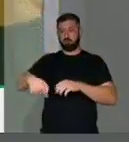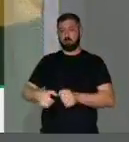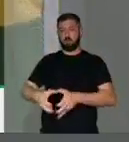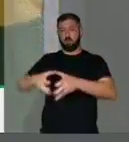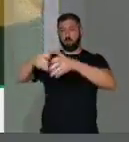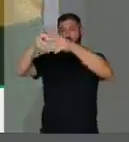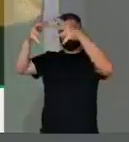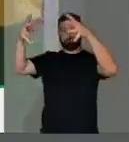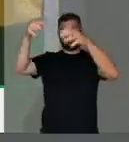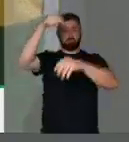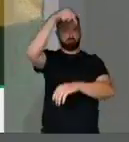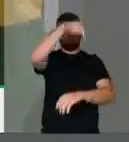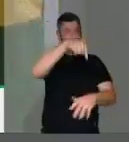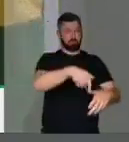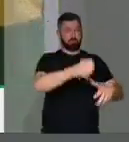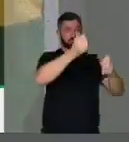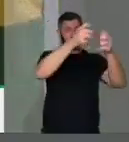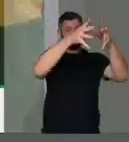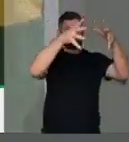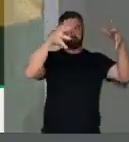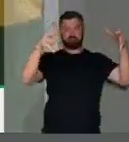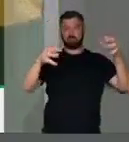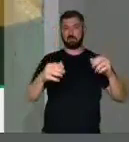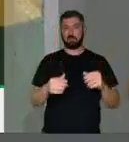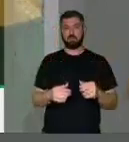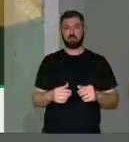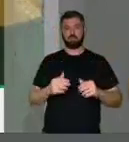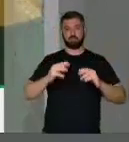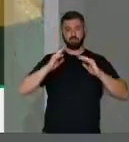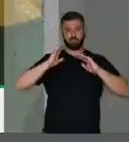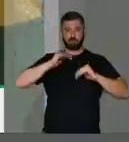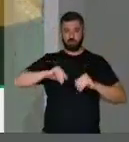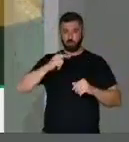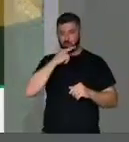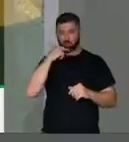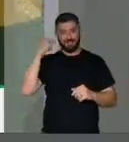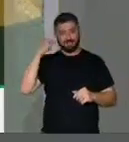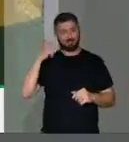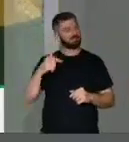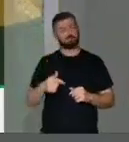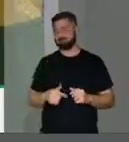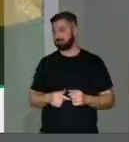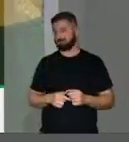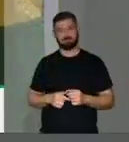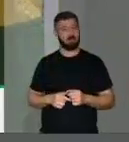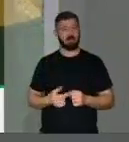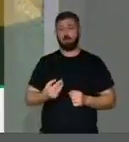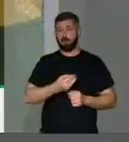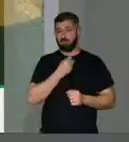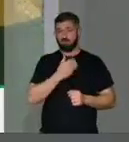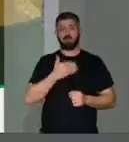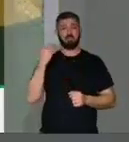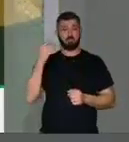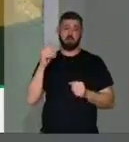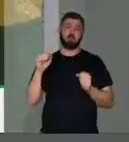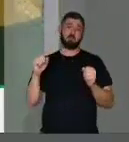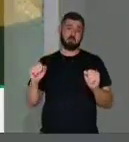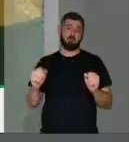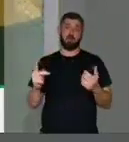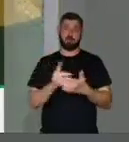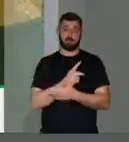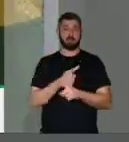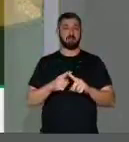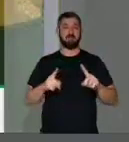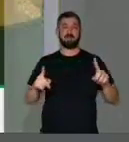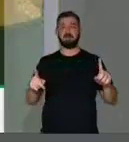foi capaz de tirar esse sorriso. A lição é clara: podem tirar a vida, mas